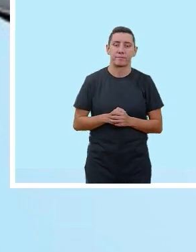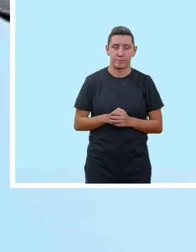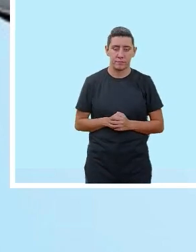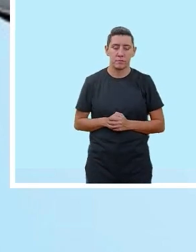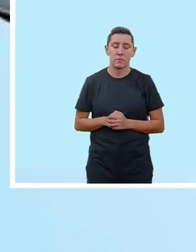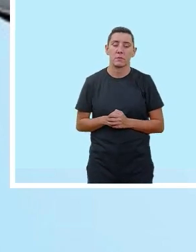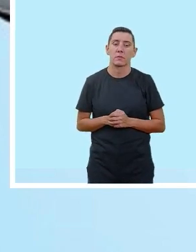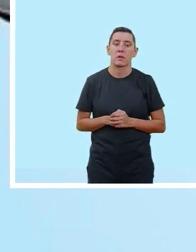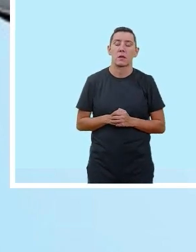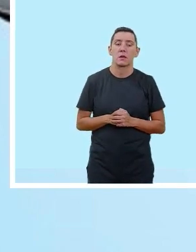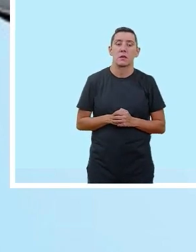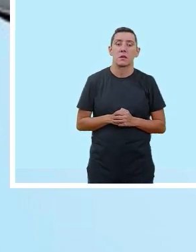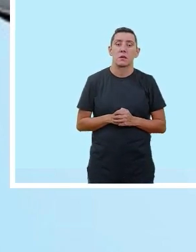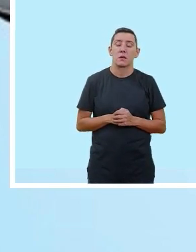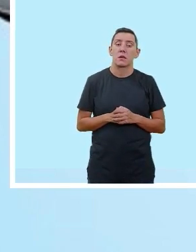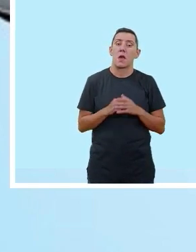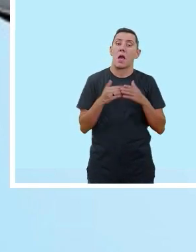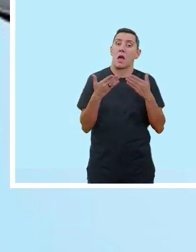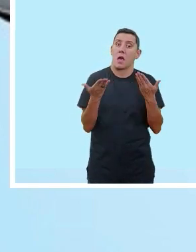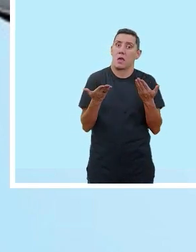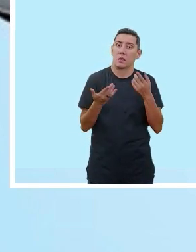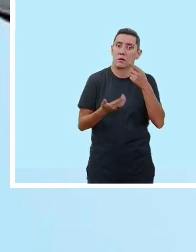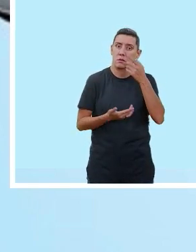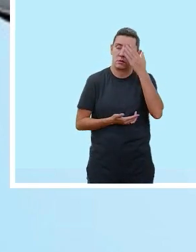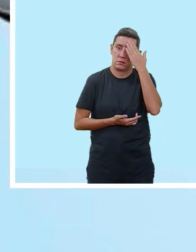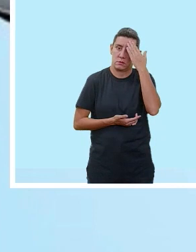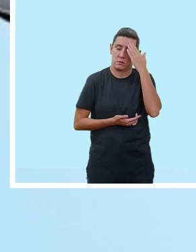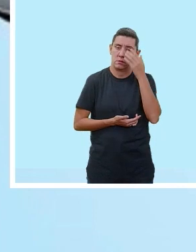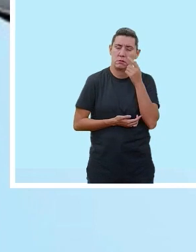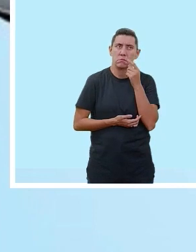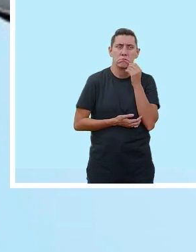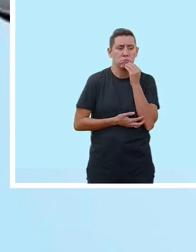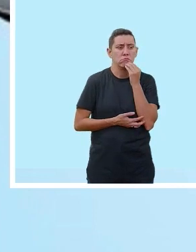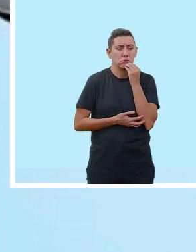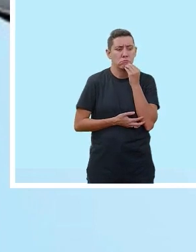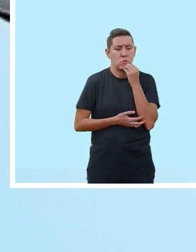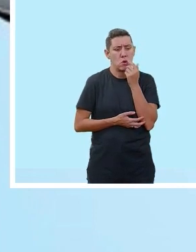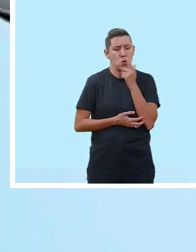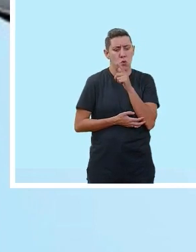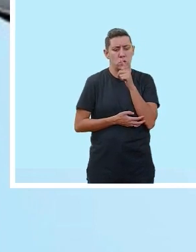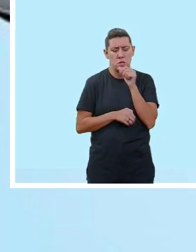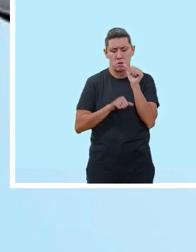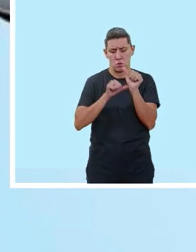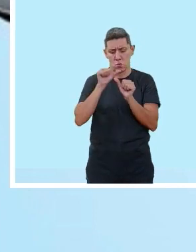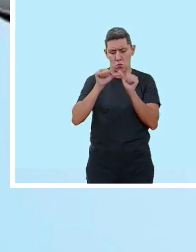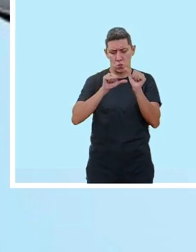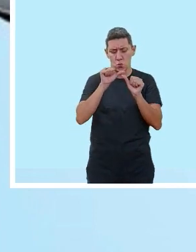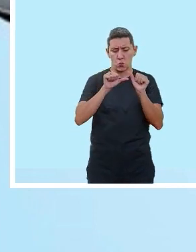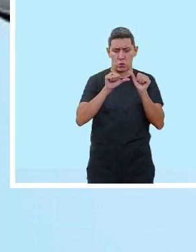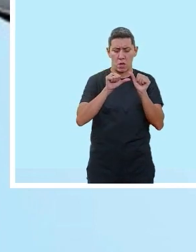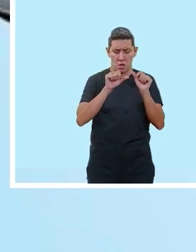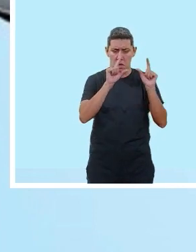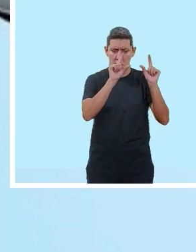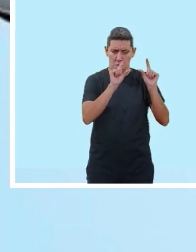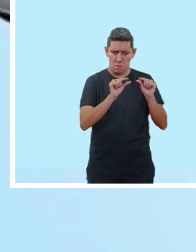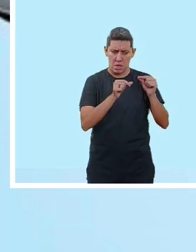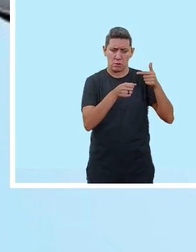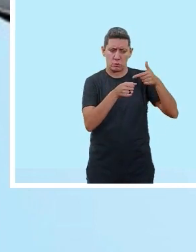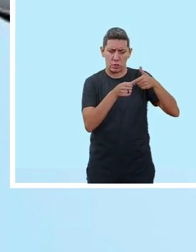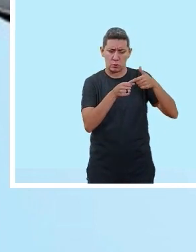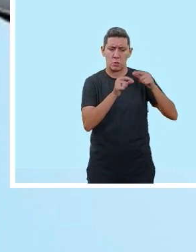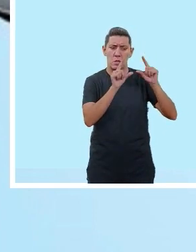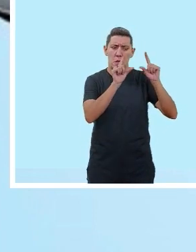com isso, a gente vai ter um aumento, né, significativo no consumo de energia elétrica. Então, por isso que é importante a